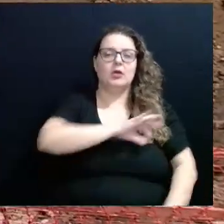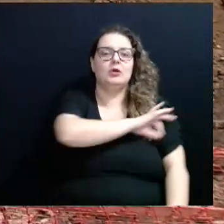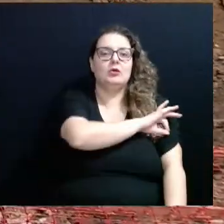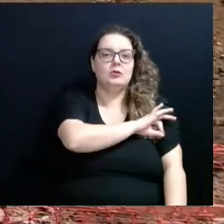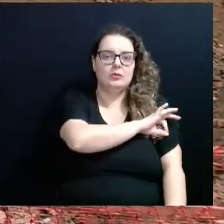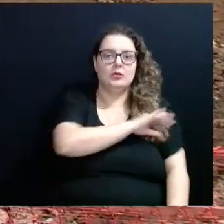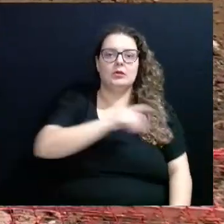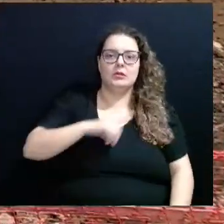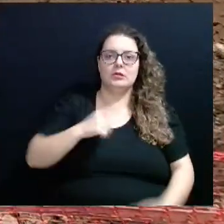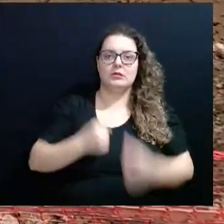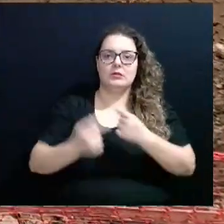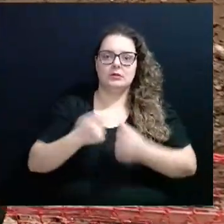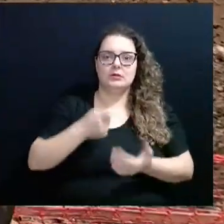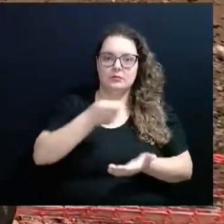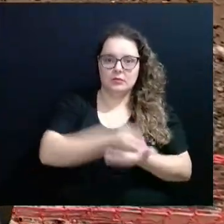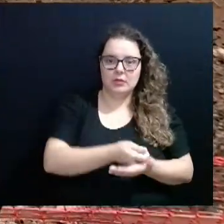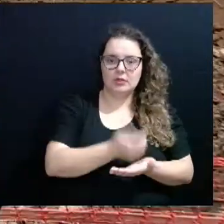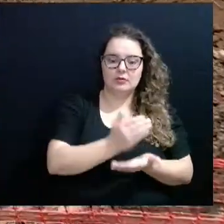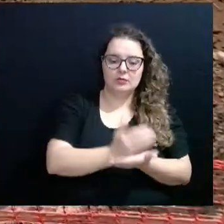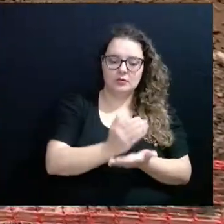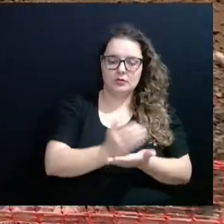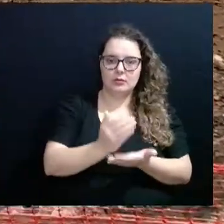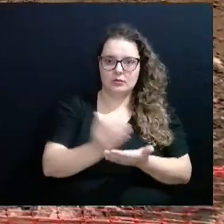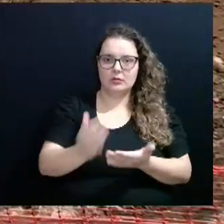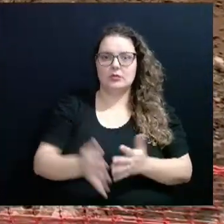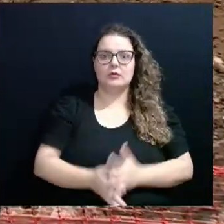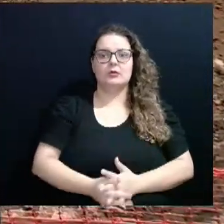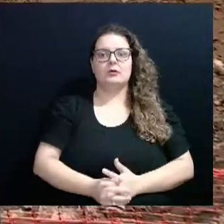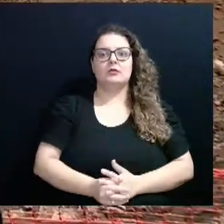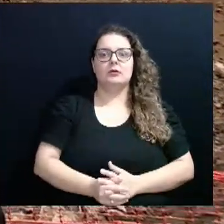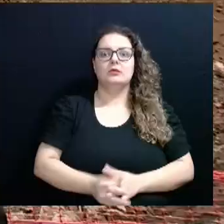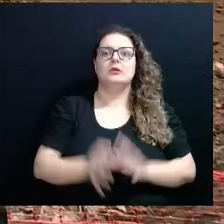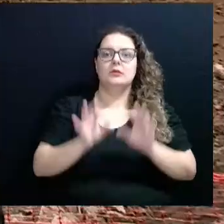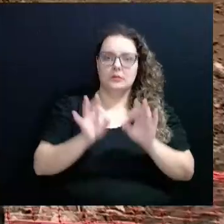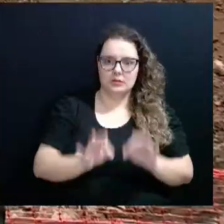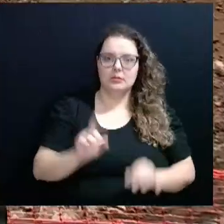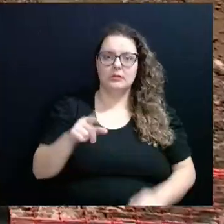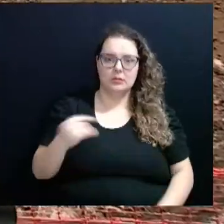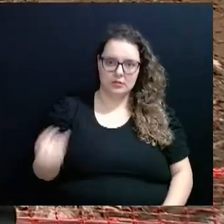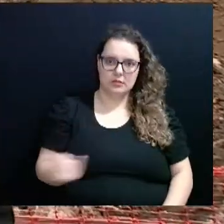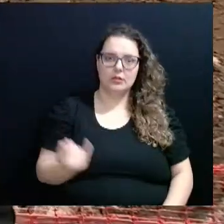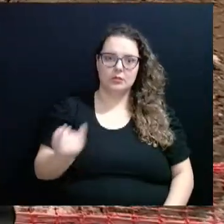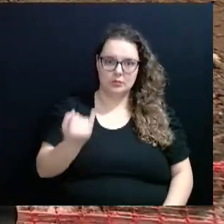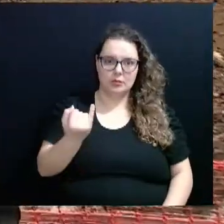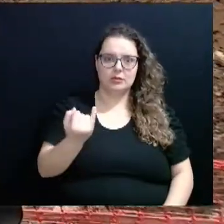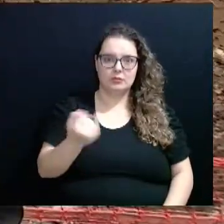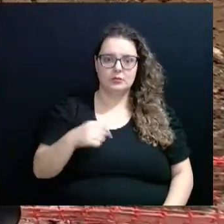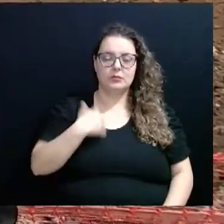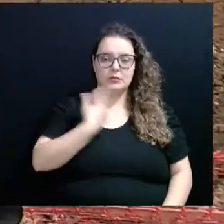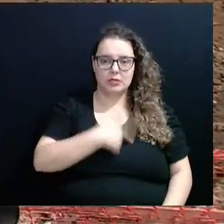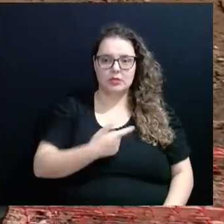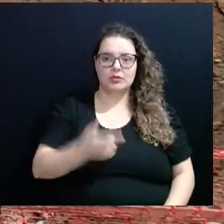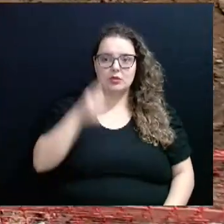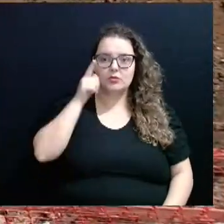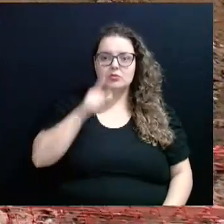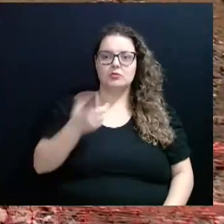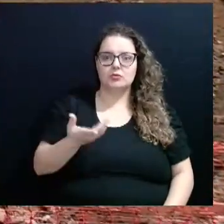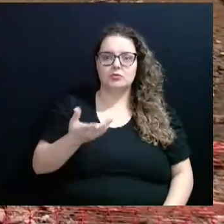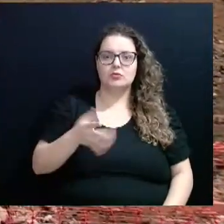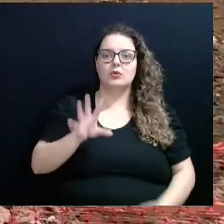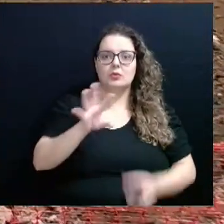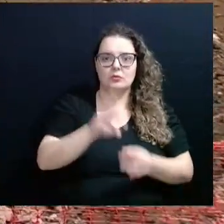estar fazendo esse pagamento. O pagamento está em dia, isso é muito importante para que a gente consiga chegar no final,